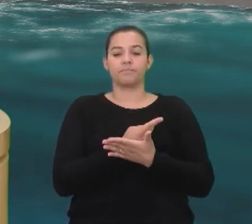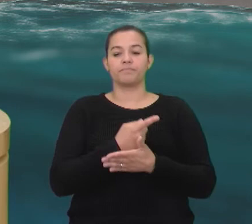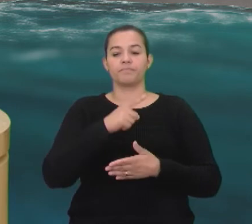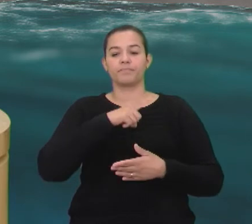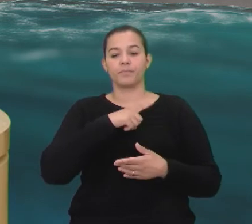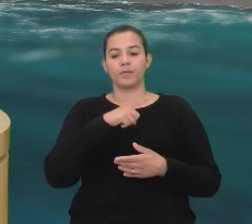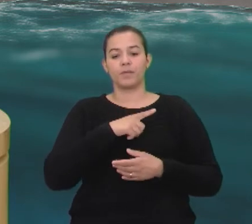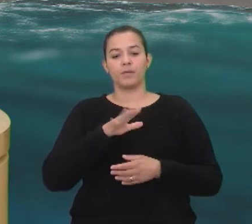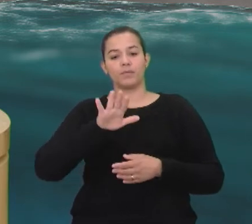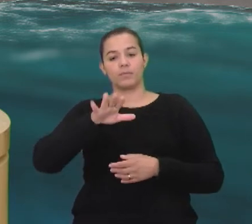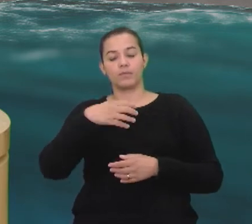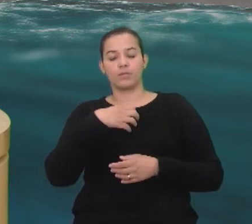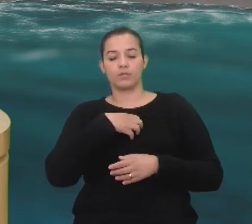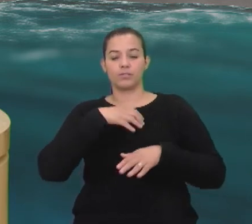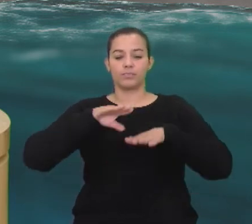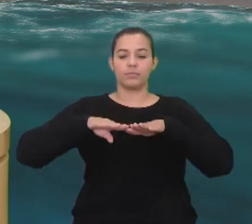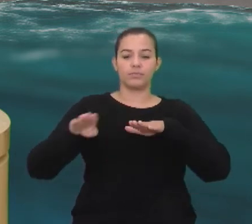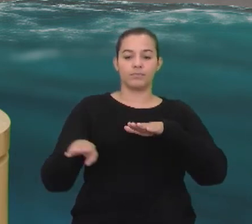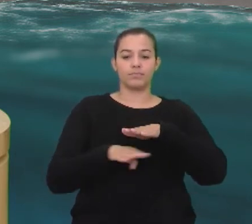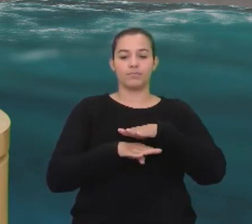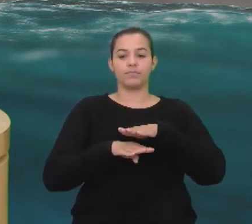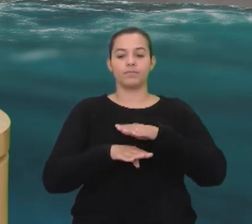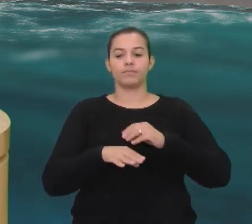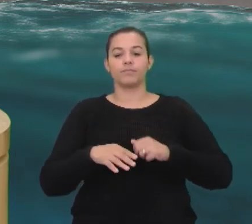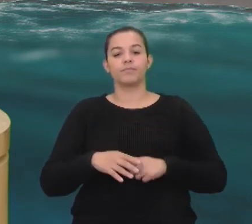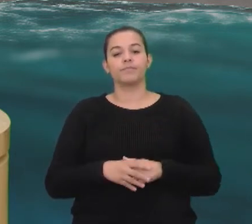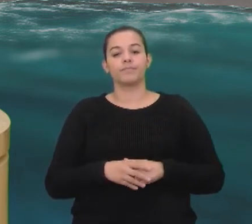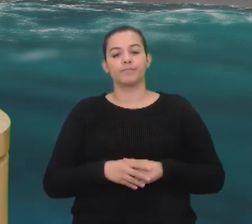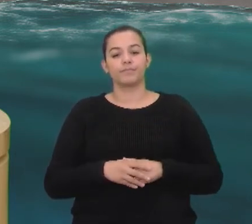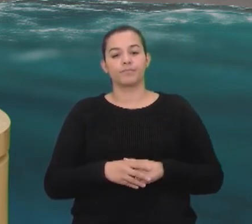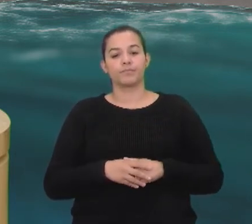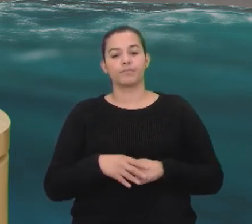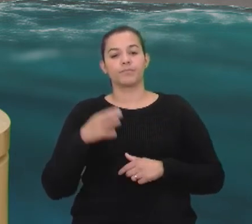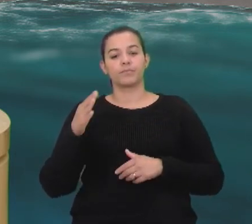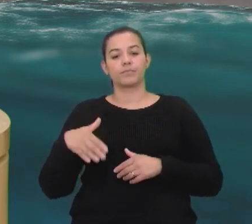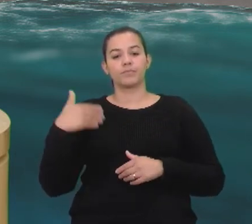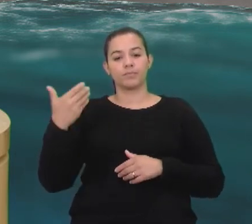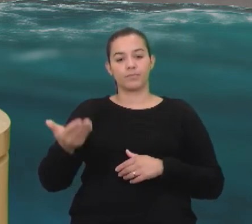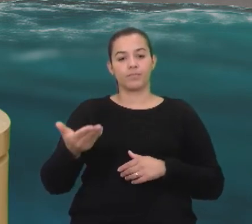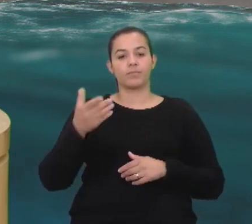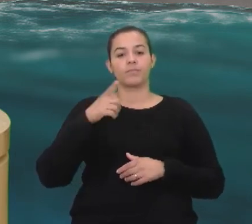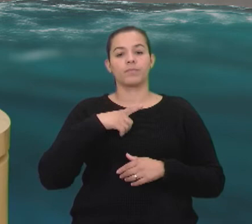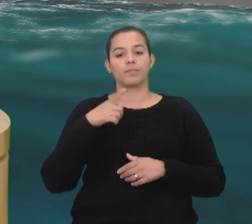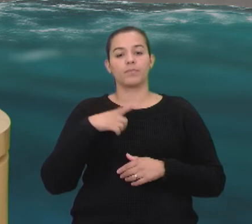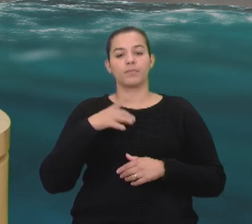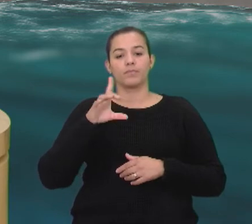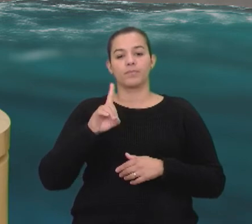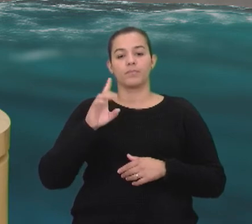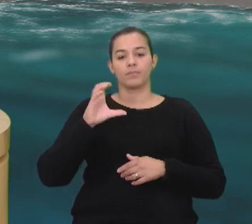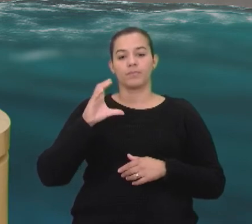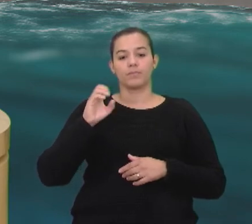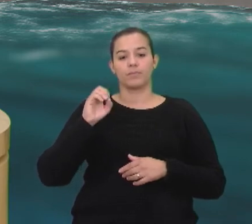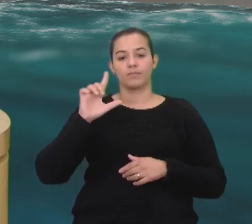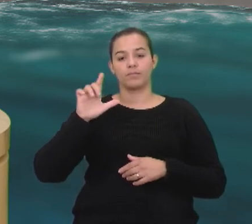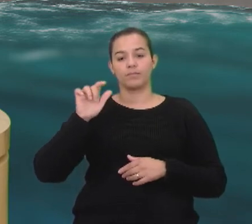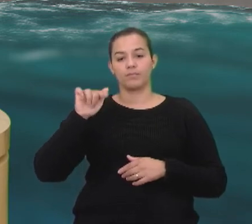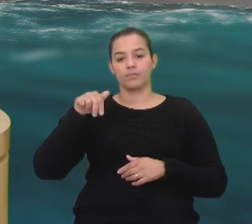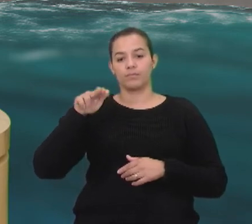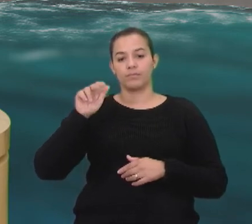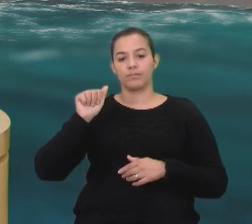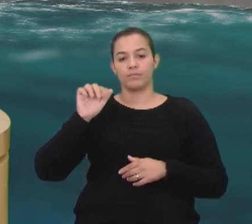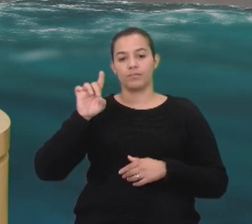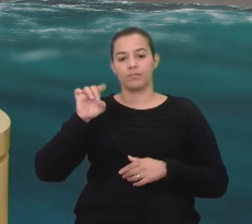certo sentimento de inferioridade. E a decolonialidade seria o sentimento, né, e a forma tal